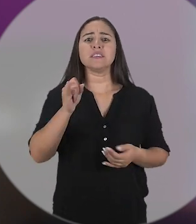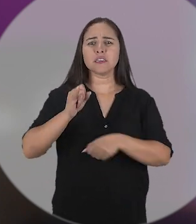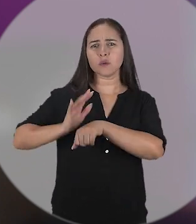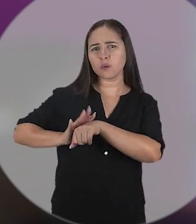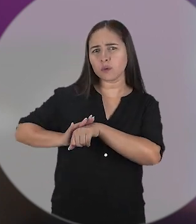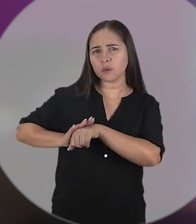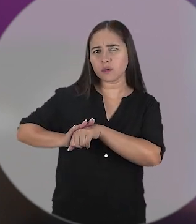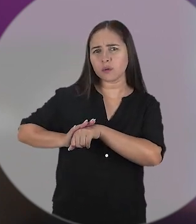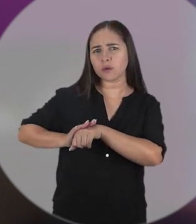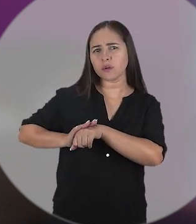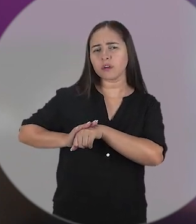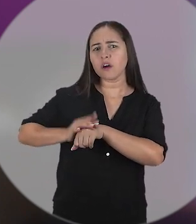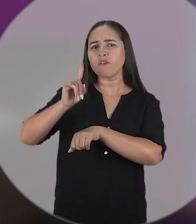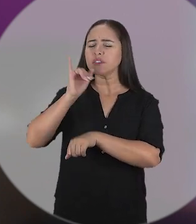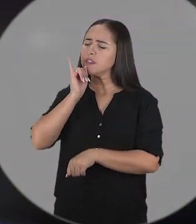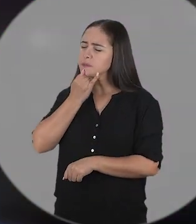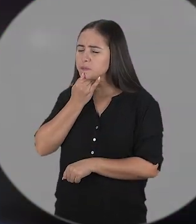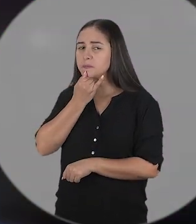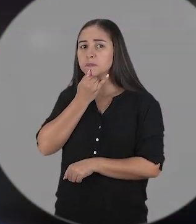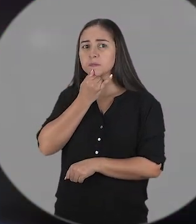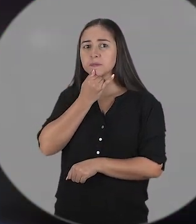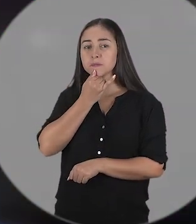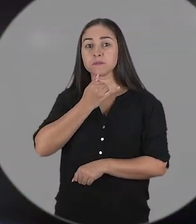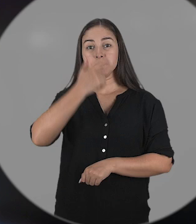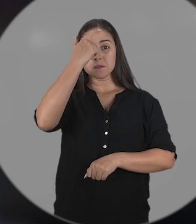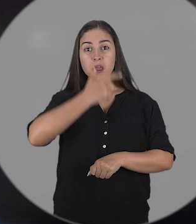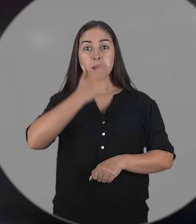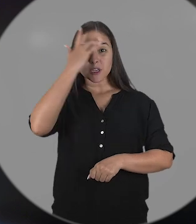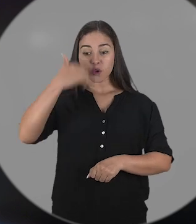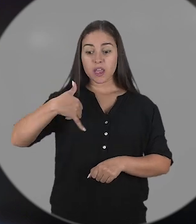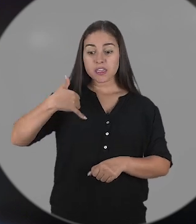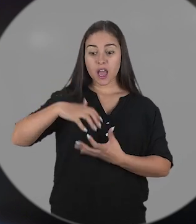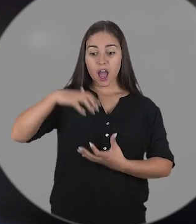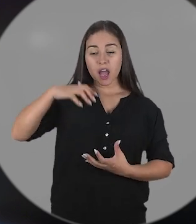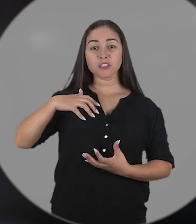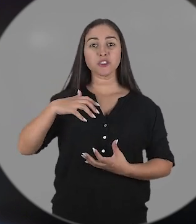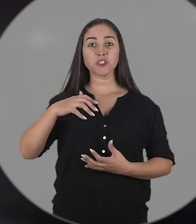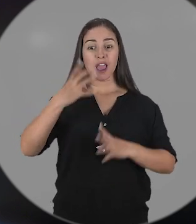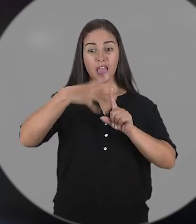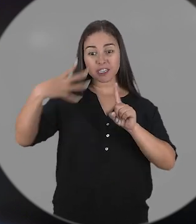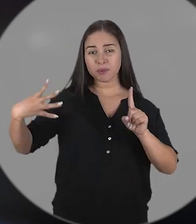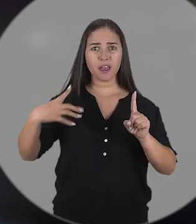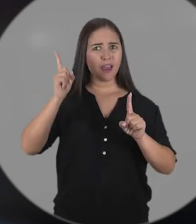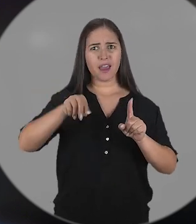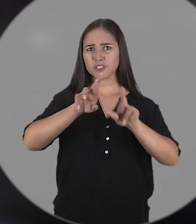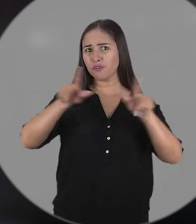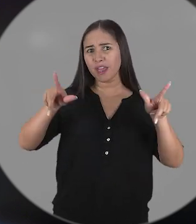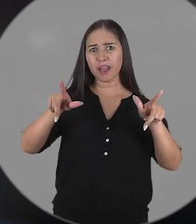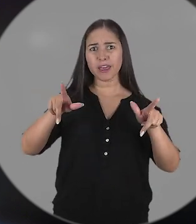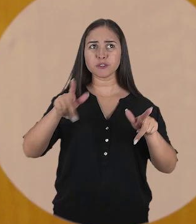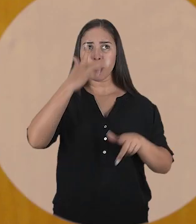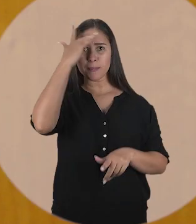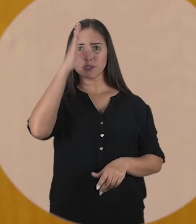adoece? E quando você se entristece? Ser uma pessoa idosa LGBTQIA+, é muito diferente de ser uma pessoa